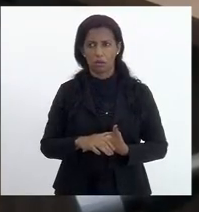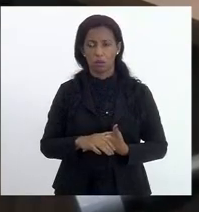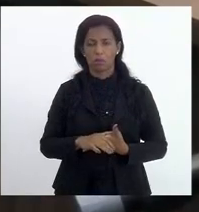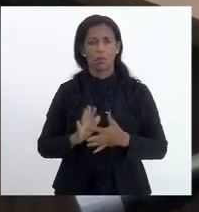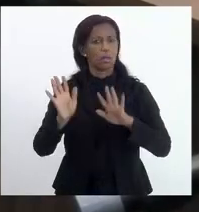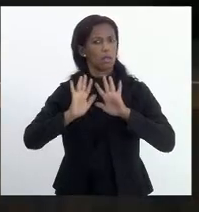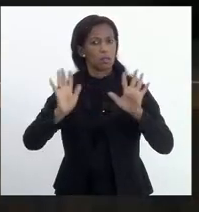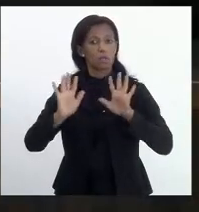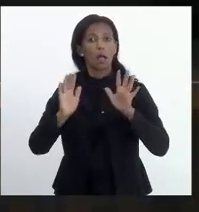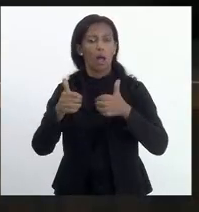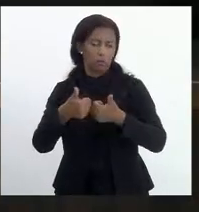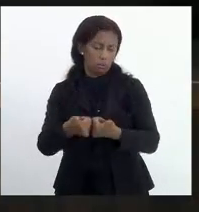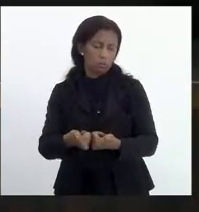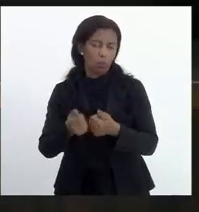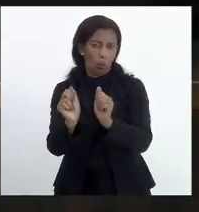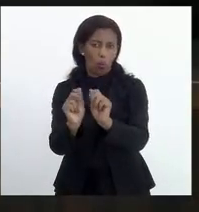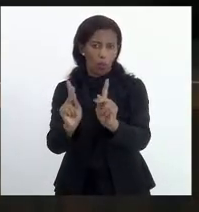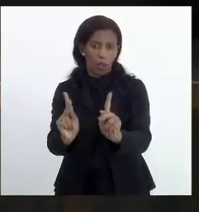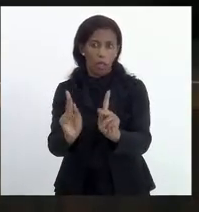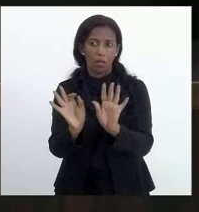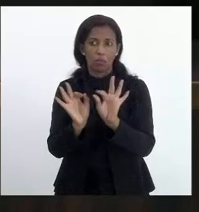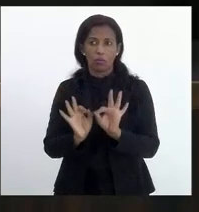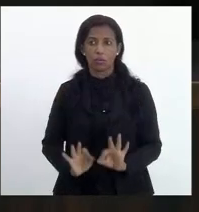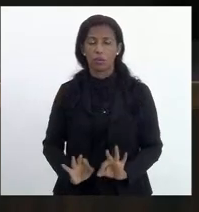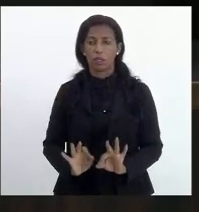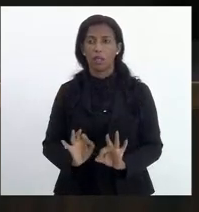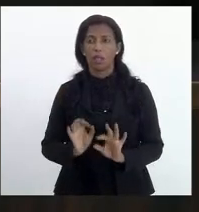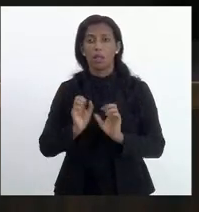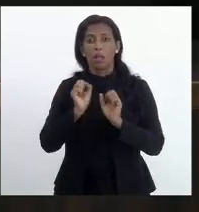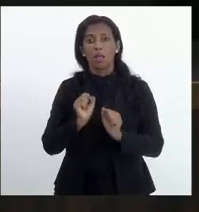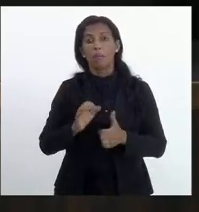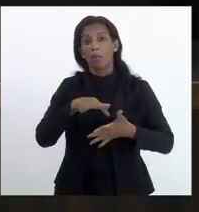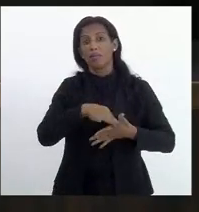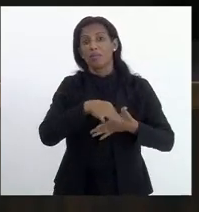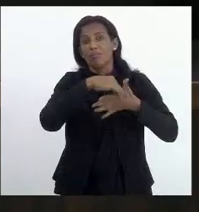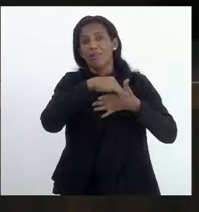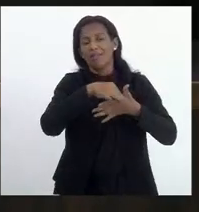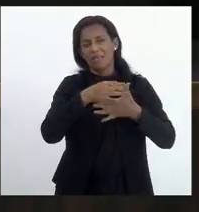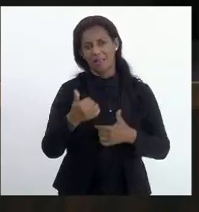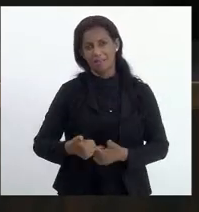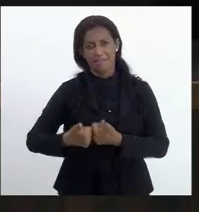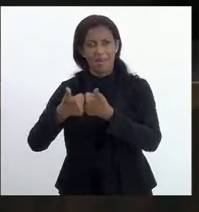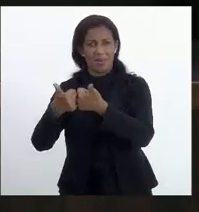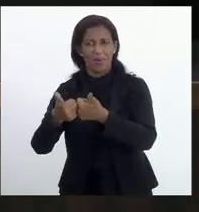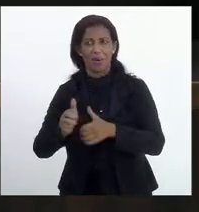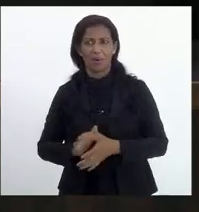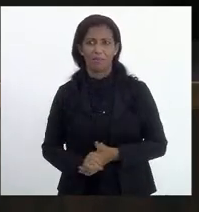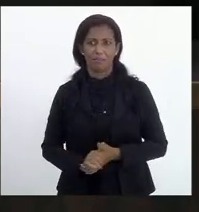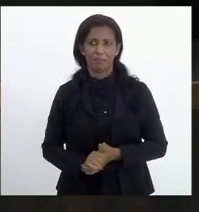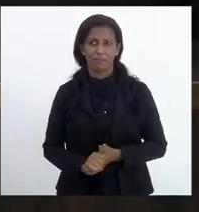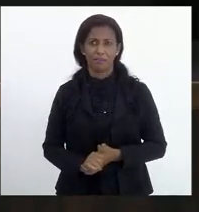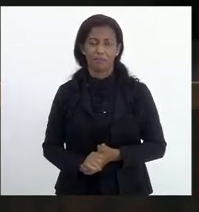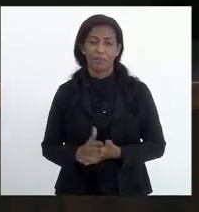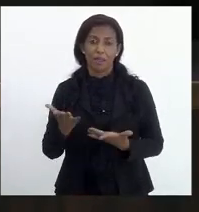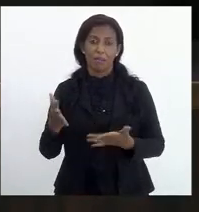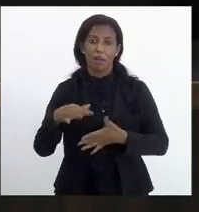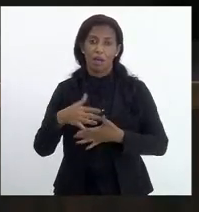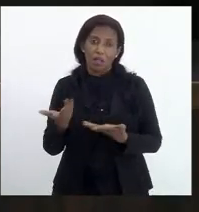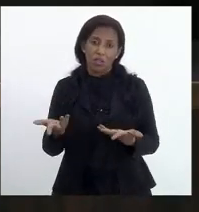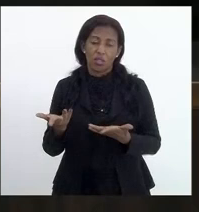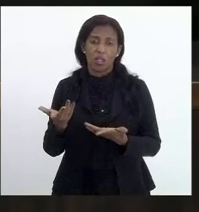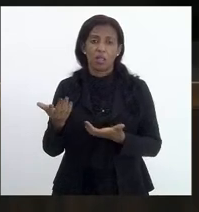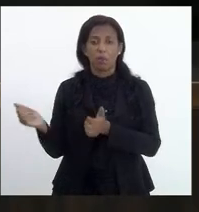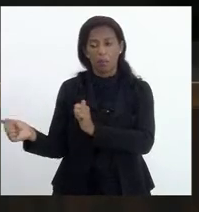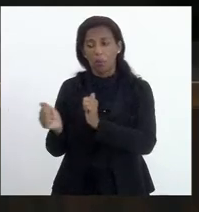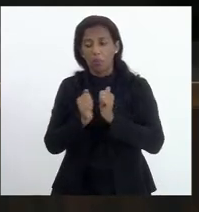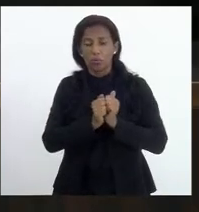acompanhamento, porque, na verdade, o ideal sempre é que possa ter representantes, mas que... os representados também